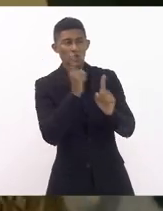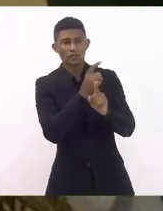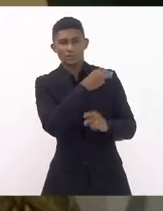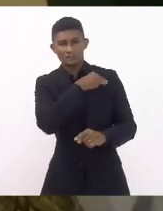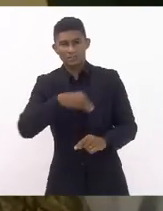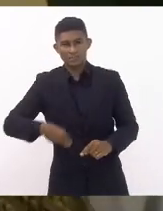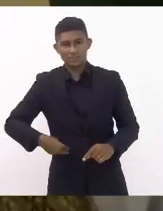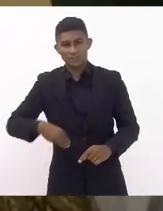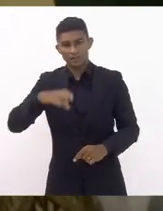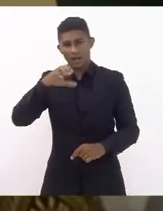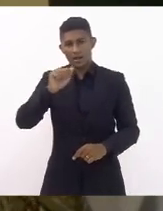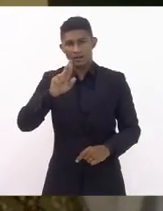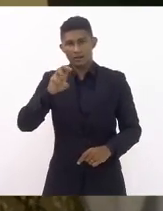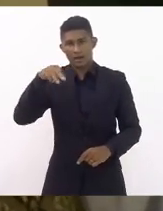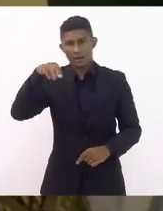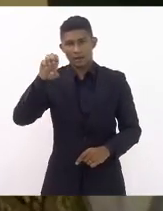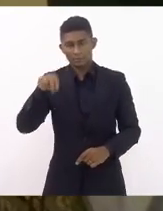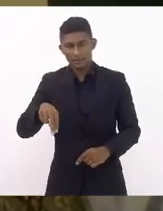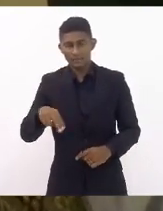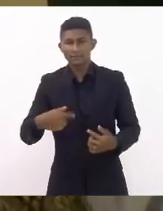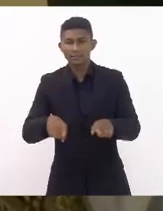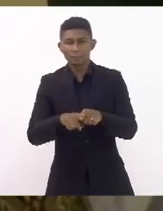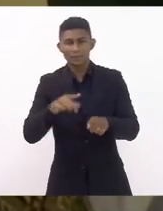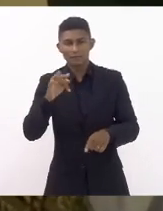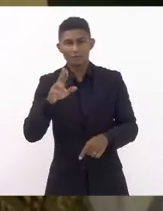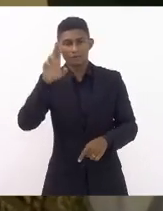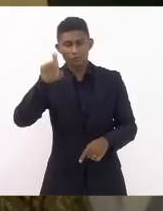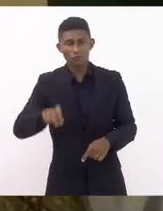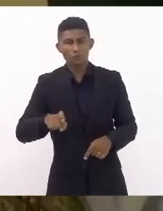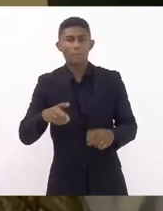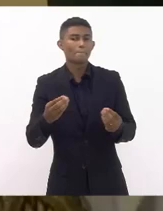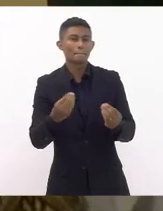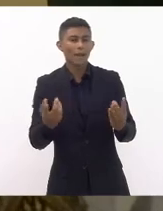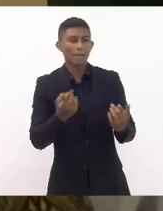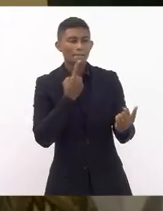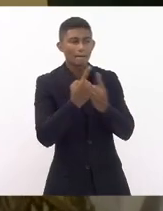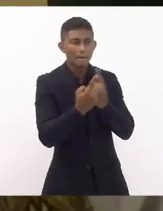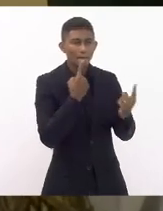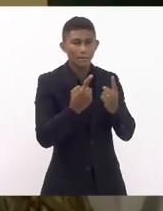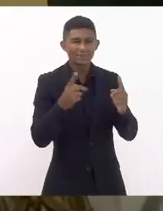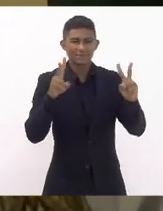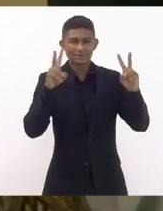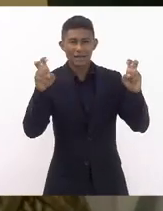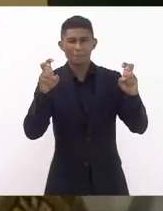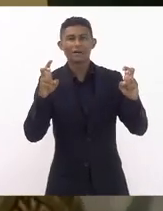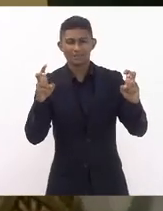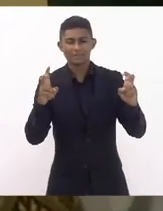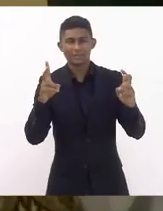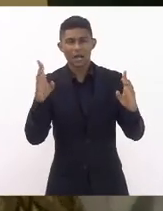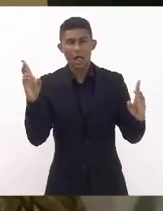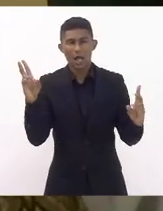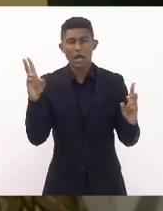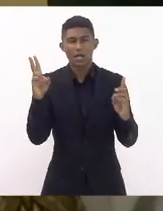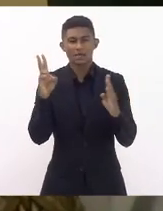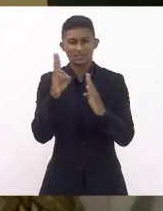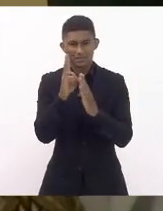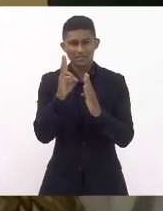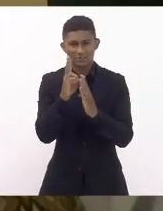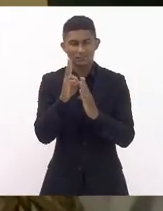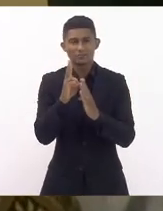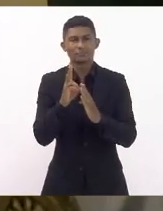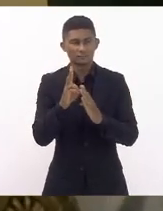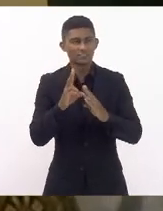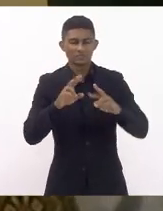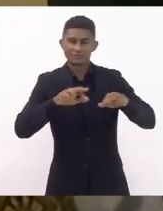Fux, para discutir a questão indígena e a questão dos agrotóxicos. Mas olha, Tiazu, eu queria me solidarizar com a sua